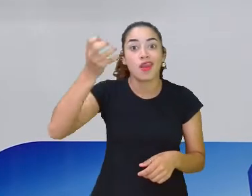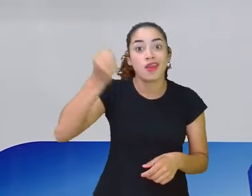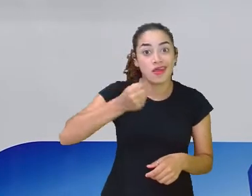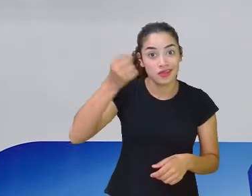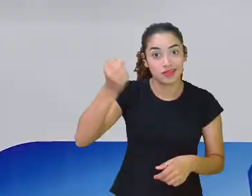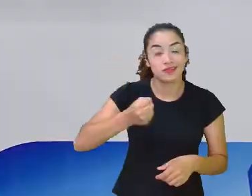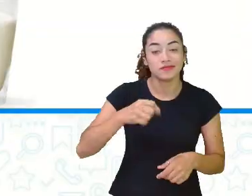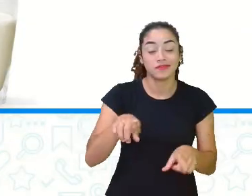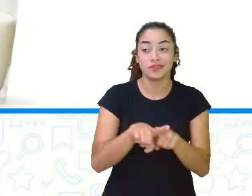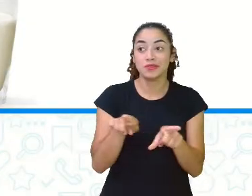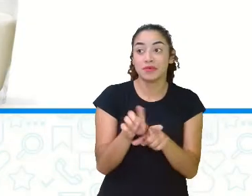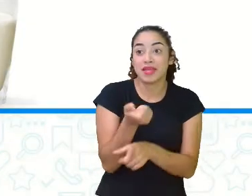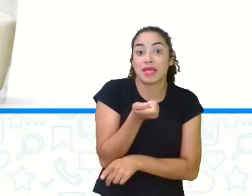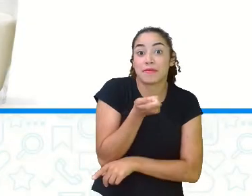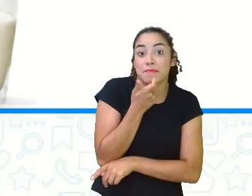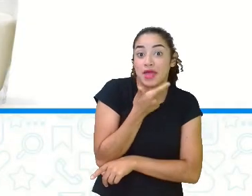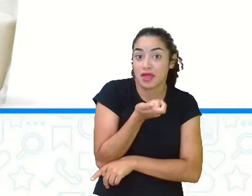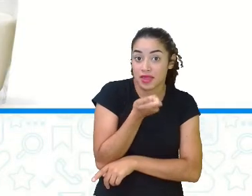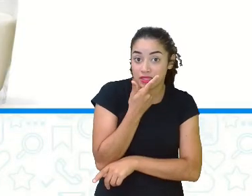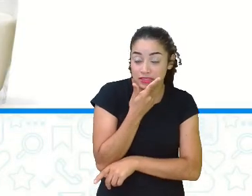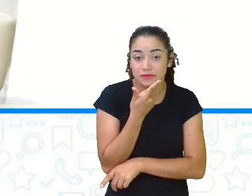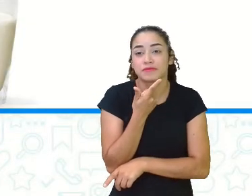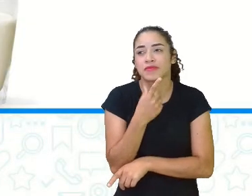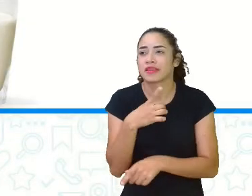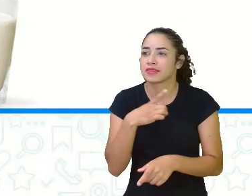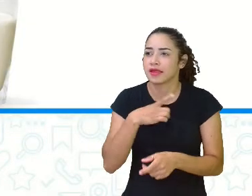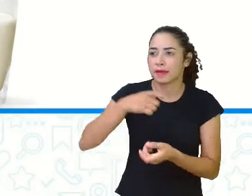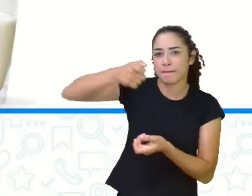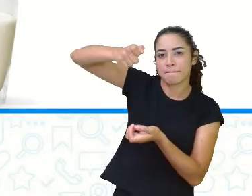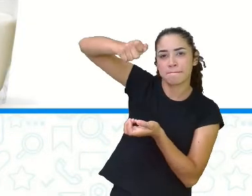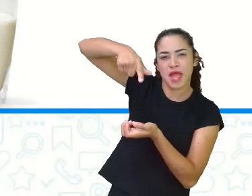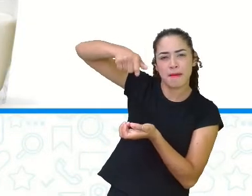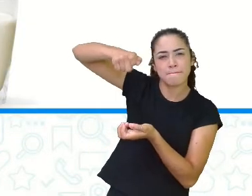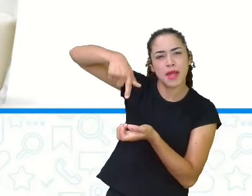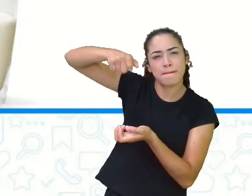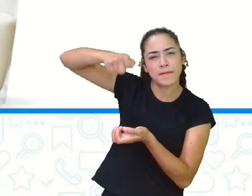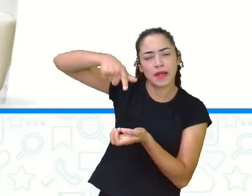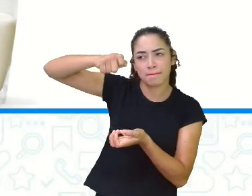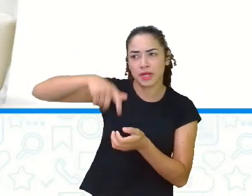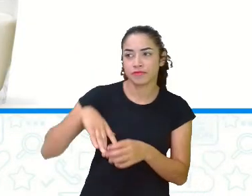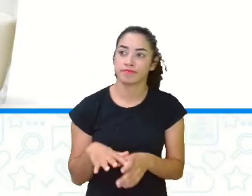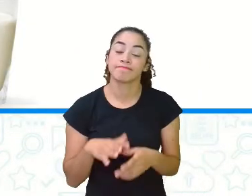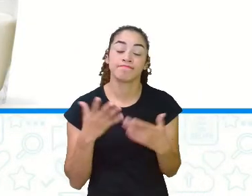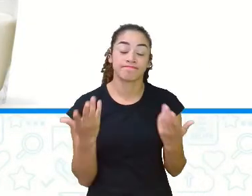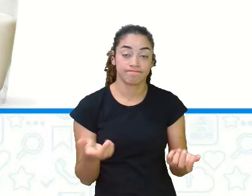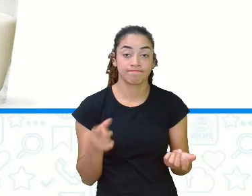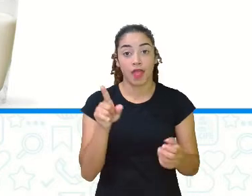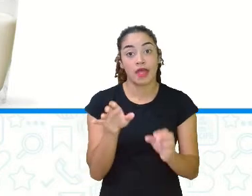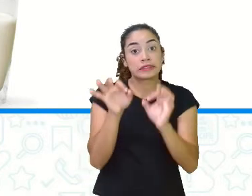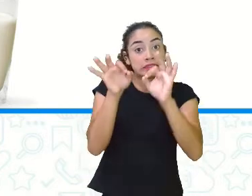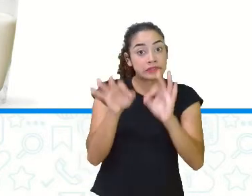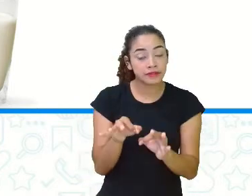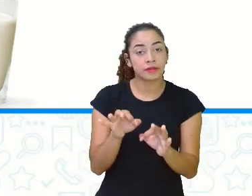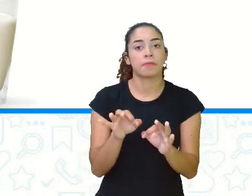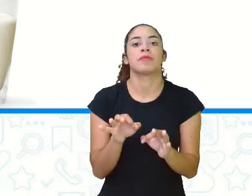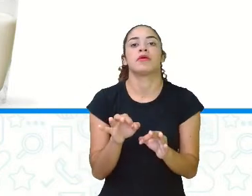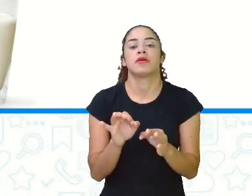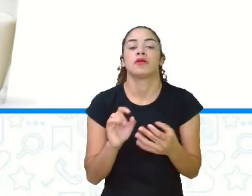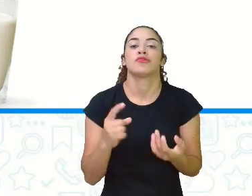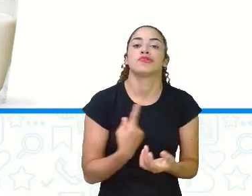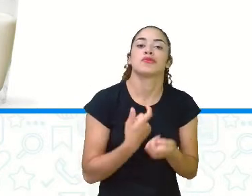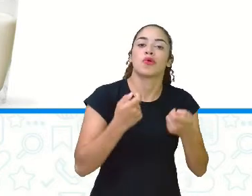né, remédio. Esse contra-gota aí é exatamente o que a gente está usando